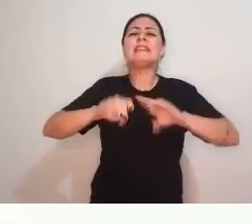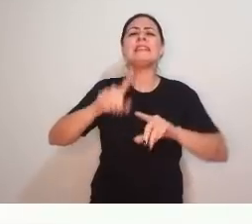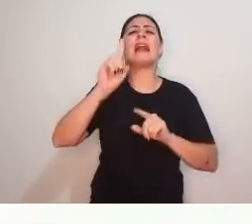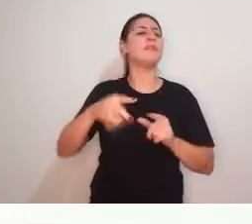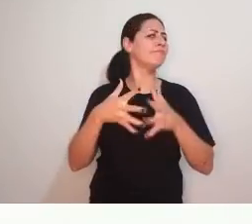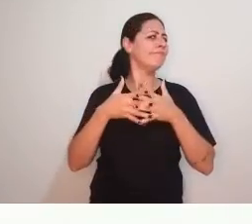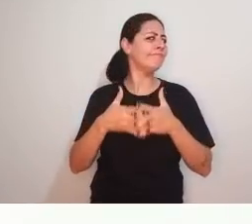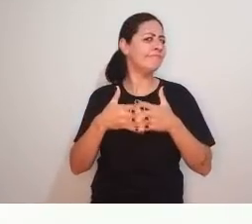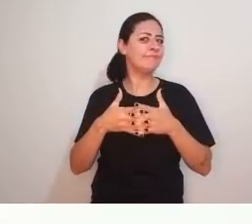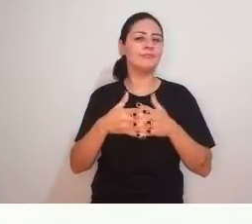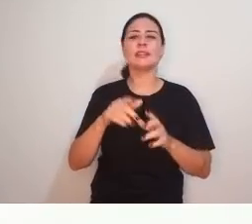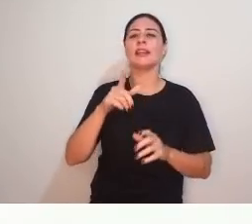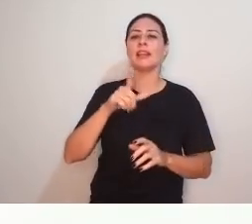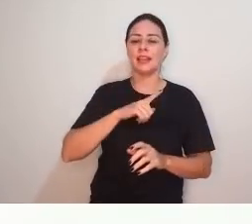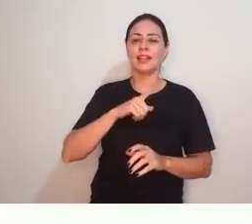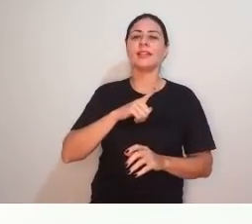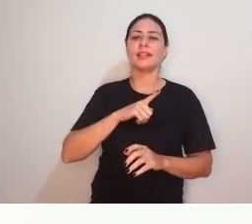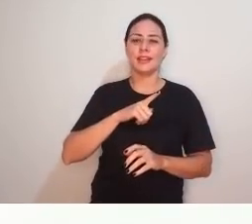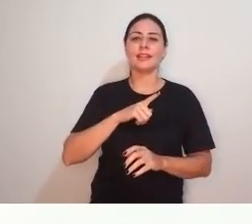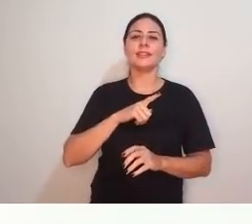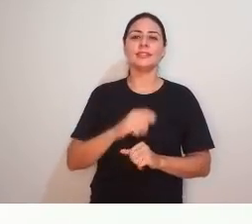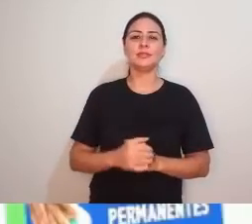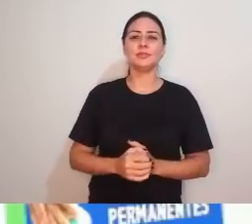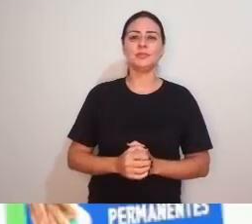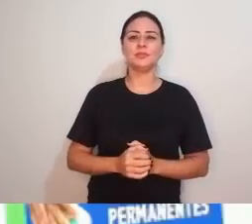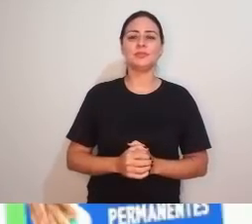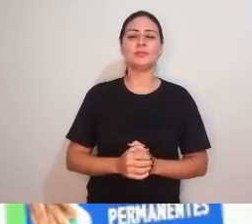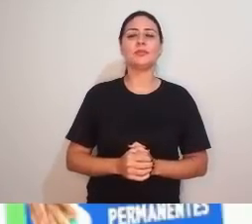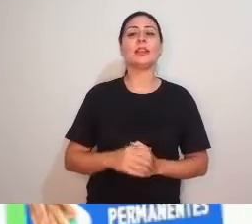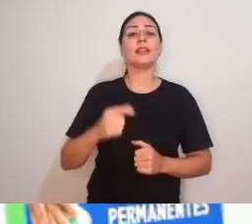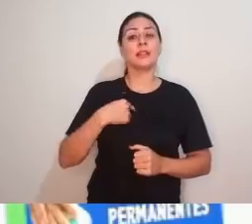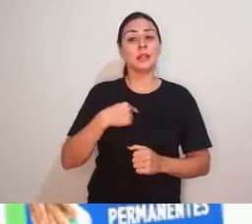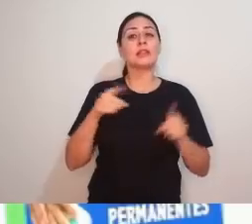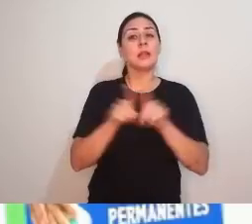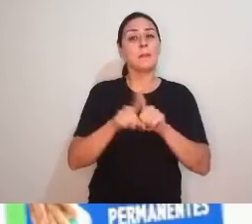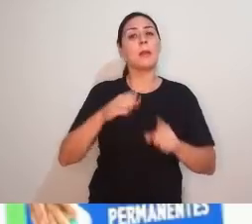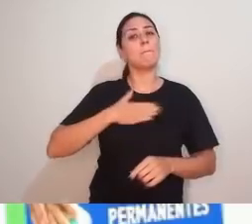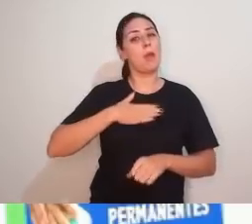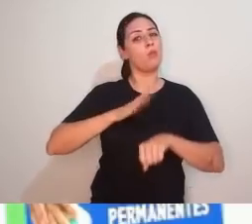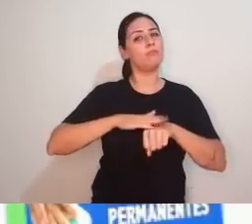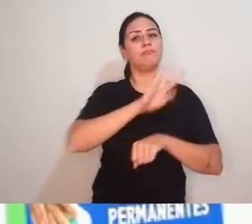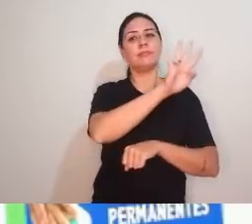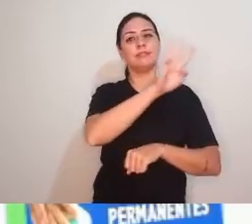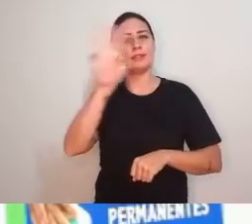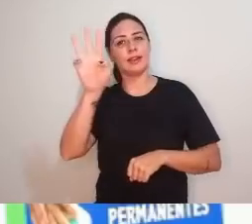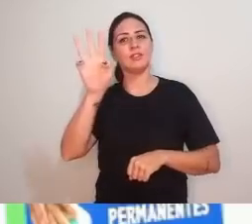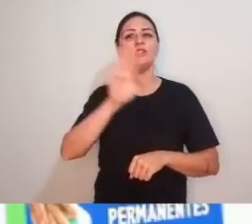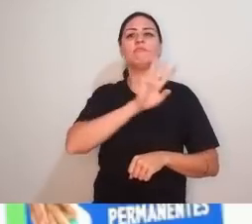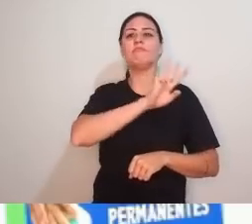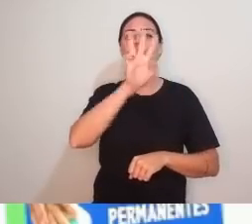no Mentimeter. Aqui o meu site, bnccbrasil.com.br, e aqui a recomendação de leitura